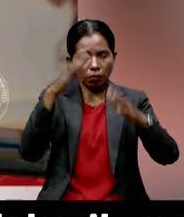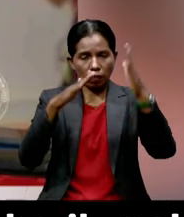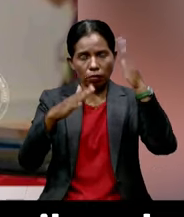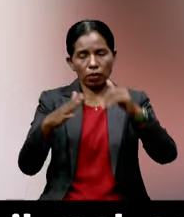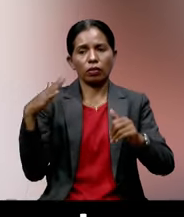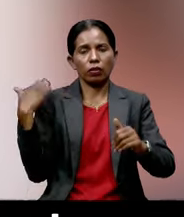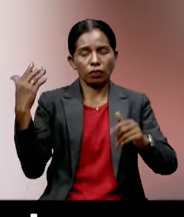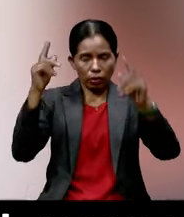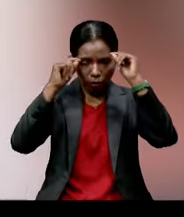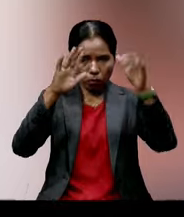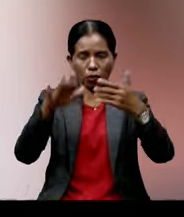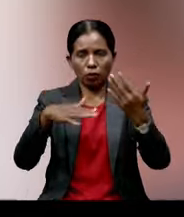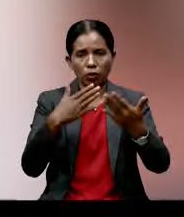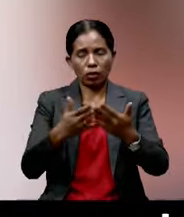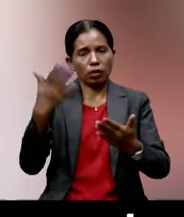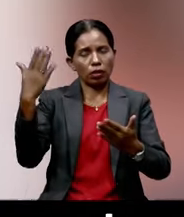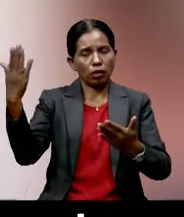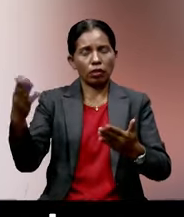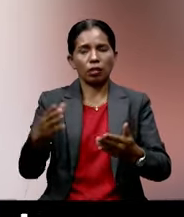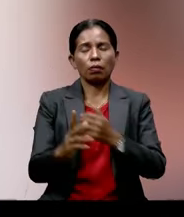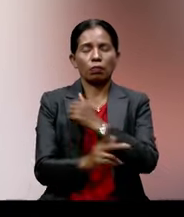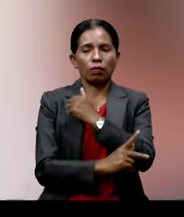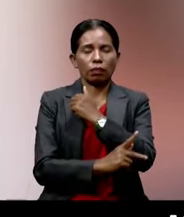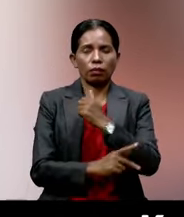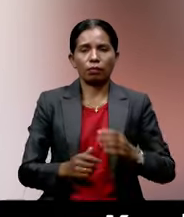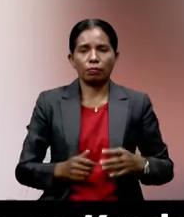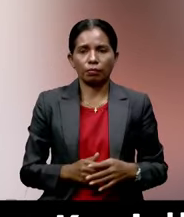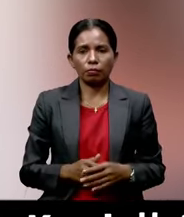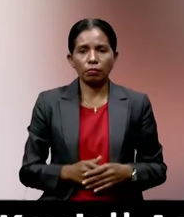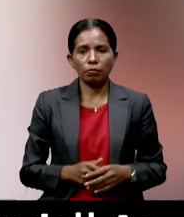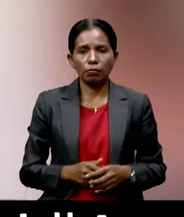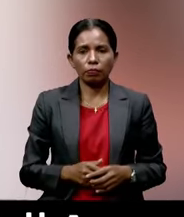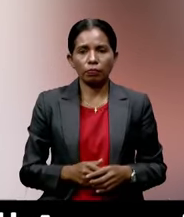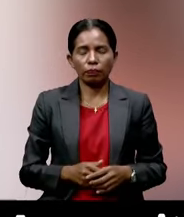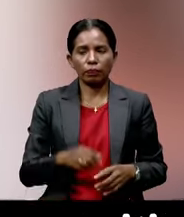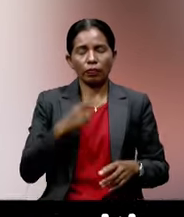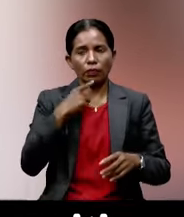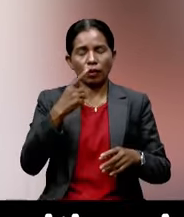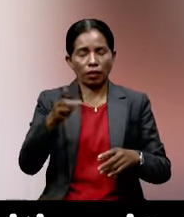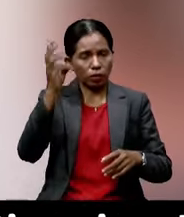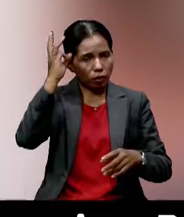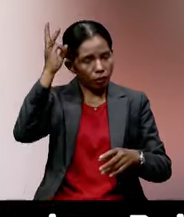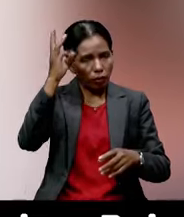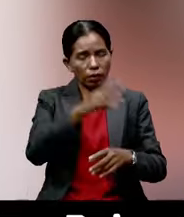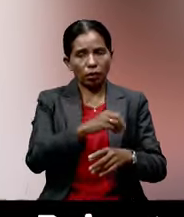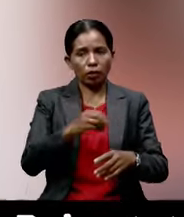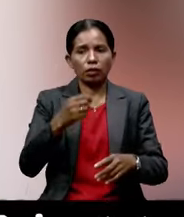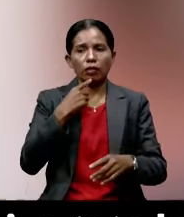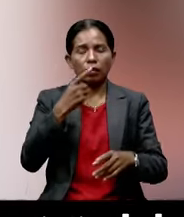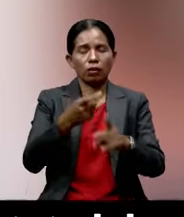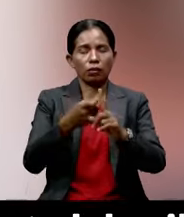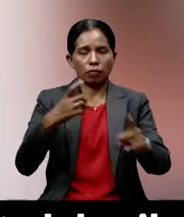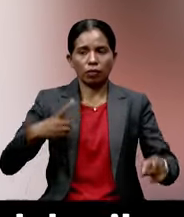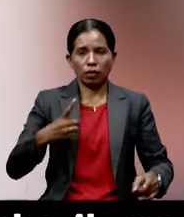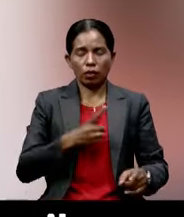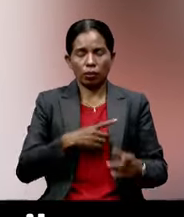a Jovem Timor-Oansira e a Fátima Portugal. Bendito foi a orientação, né? Já foi na preocupação, na lamentação, os